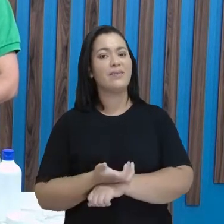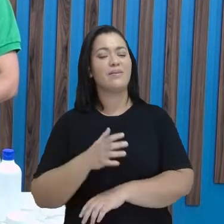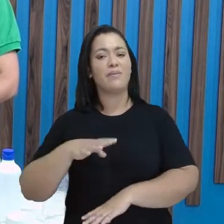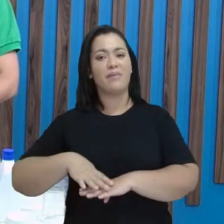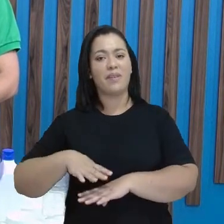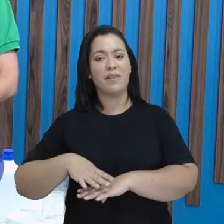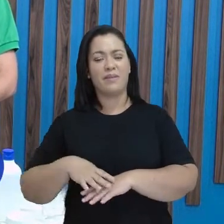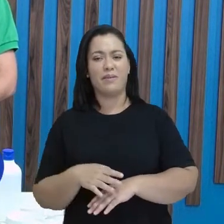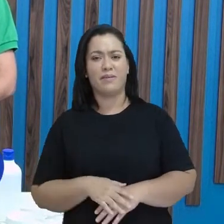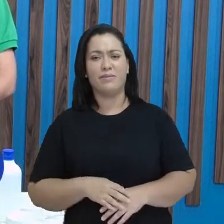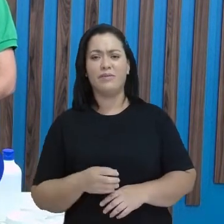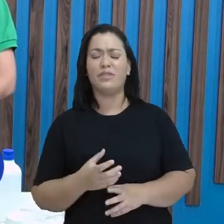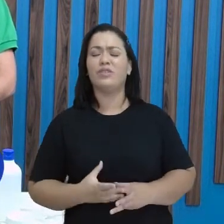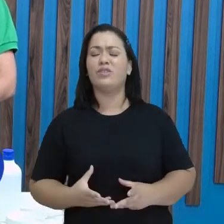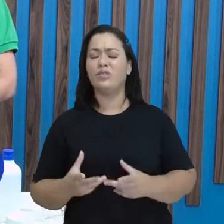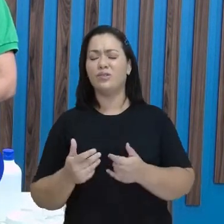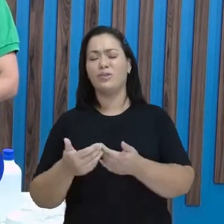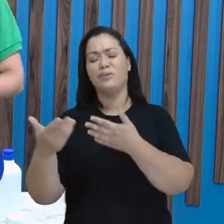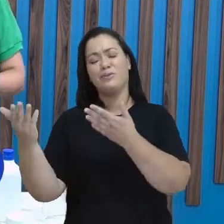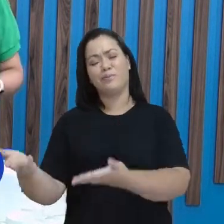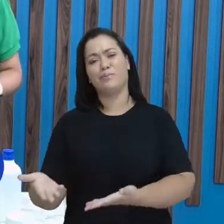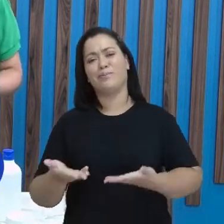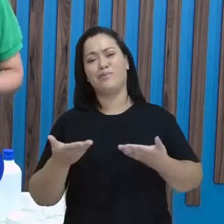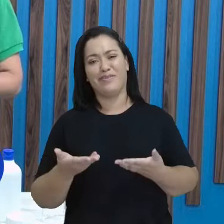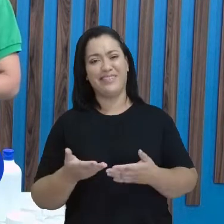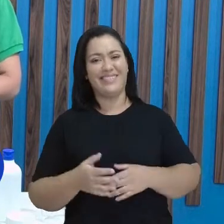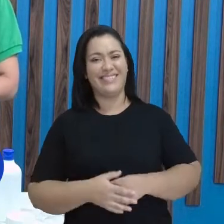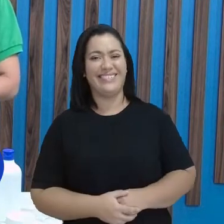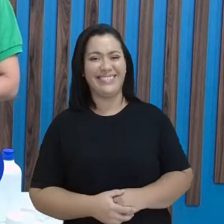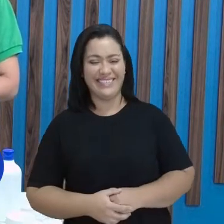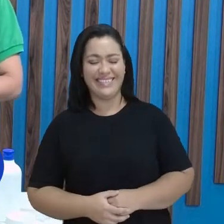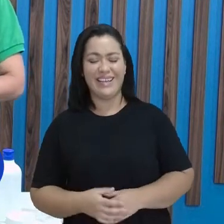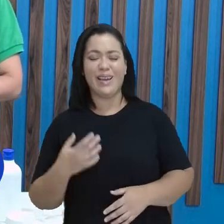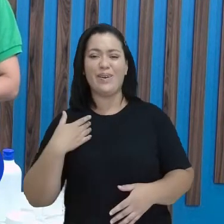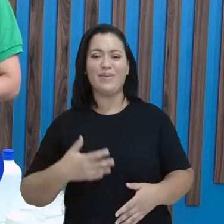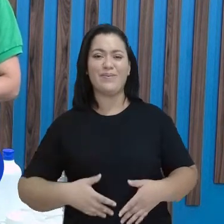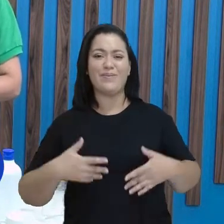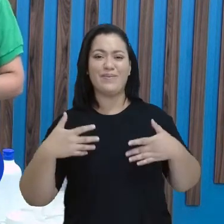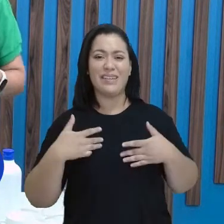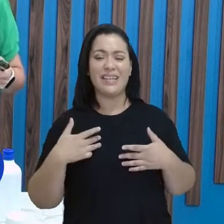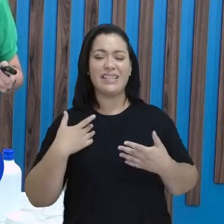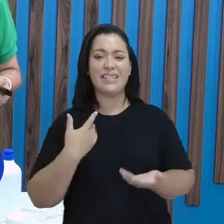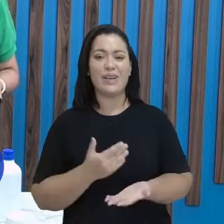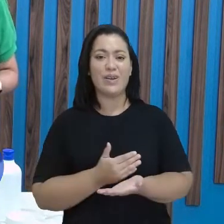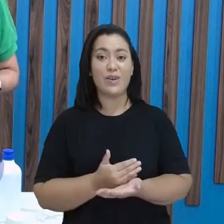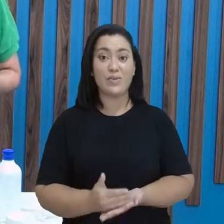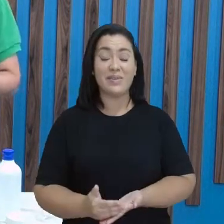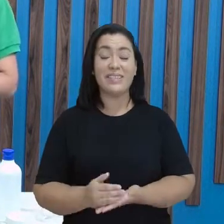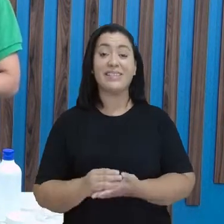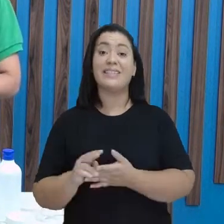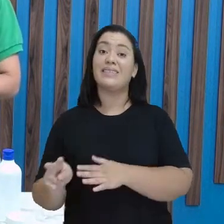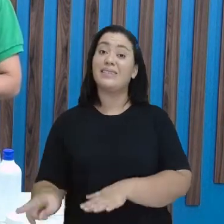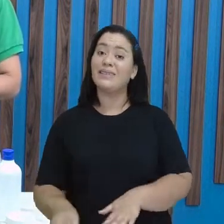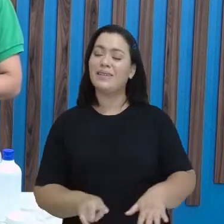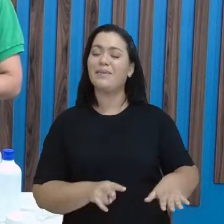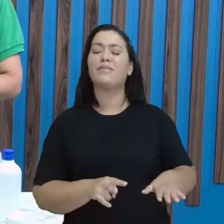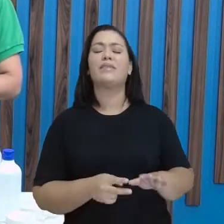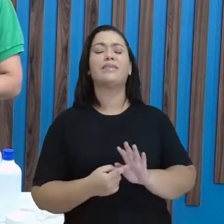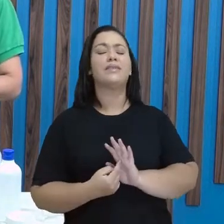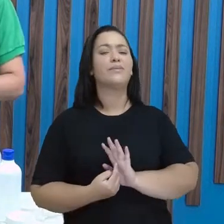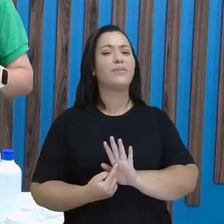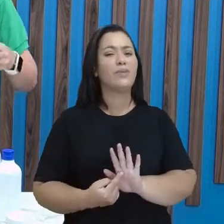matemática. Sejam todos e todas muito bem-vindos. É um prazer enorme estar iniciando a semana,